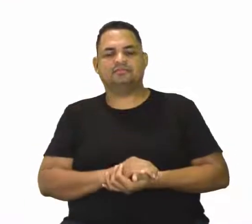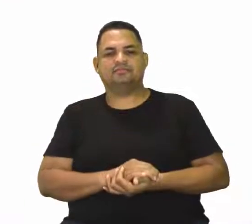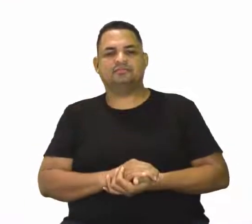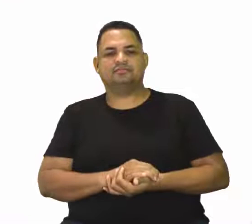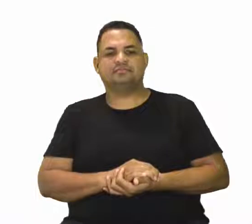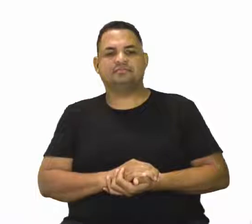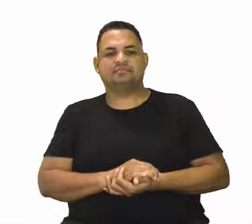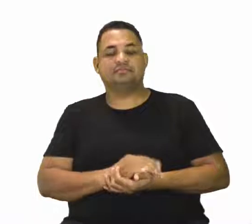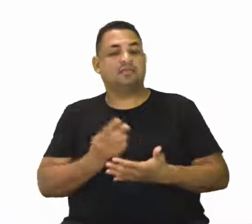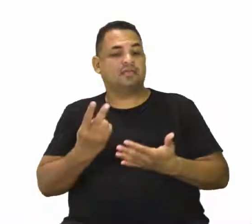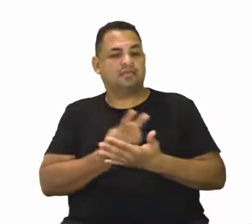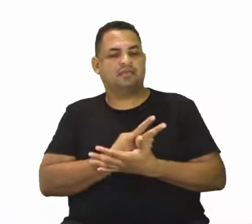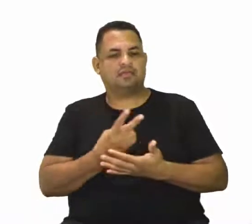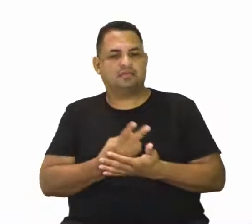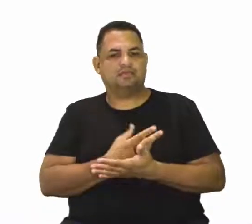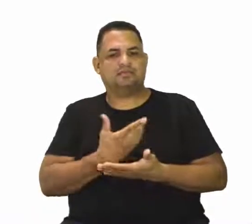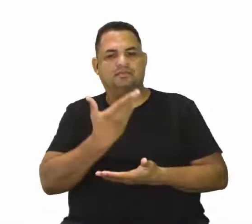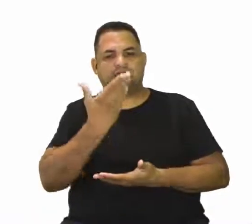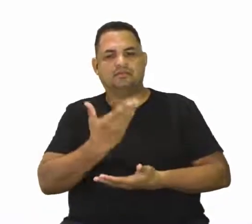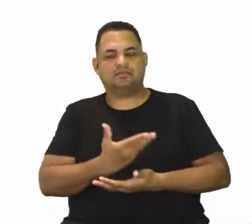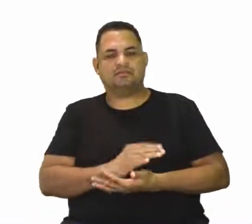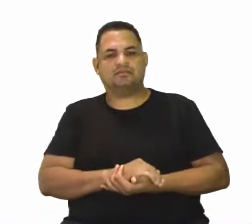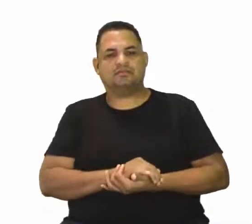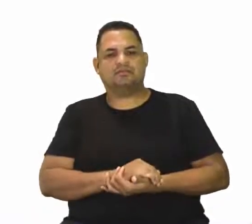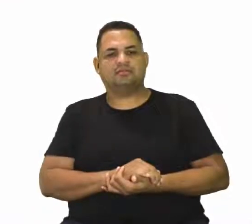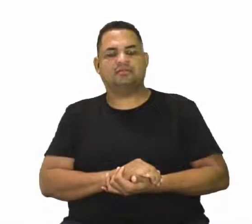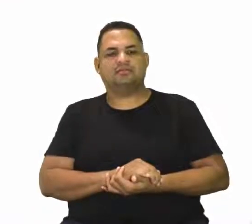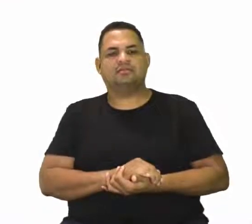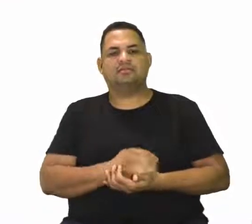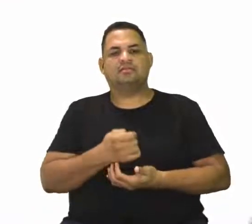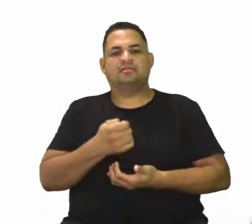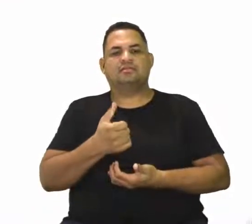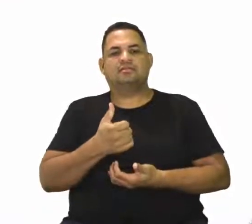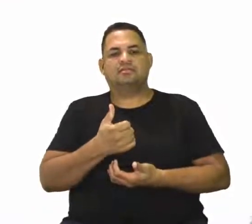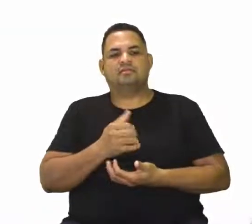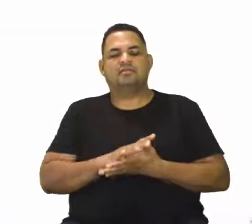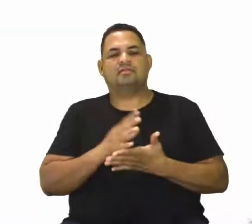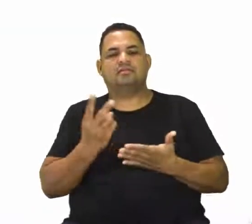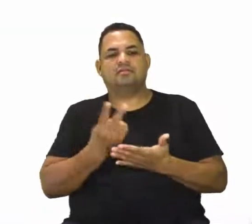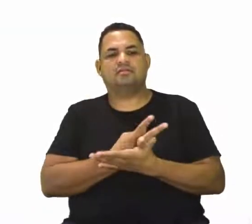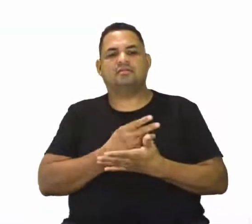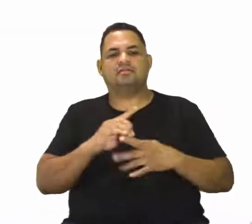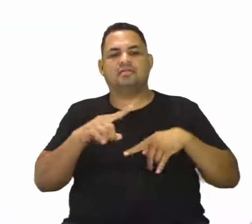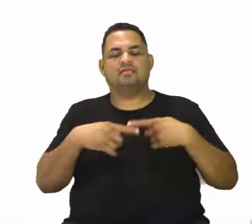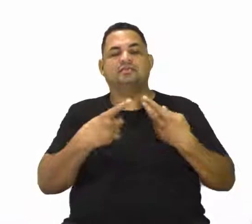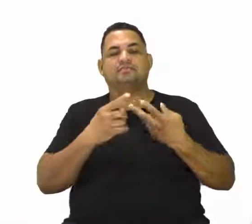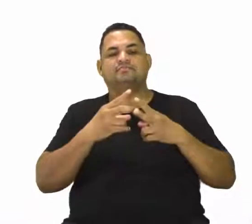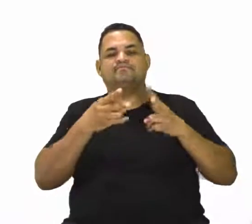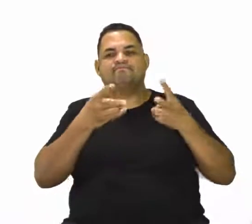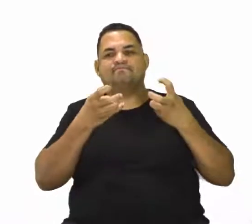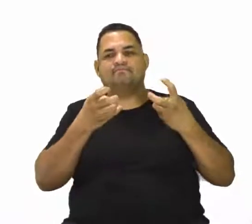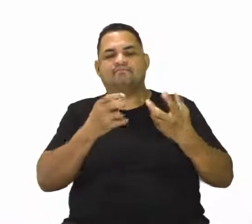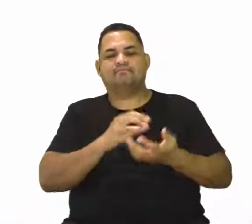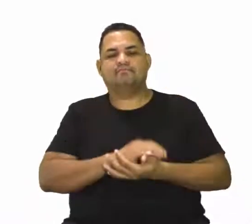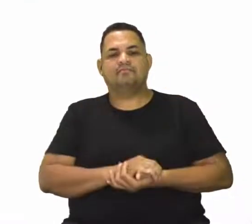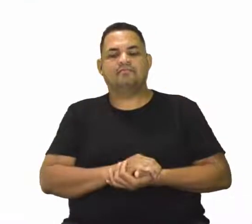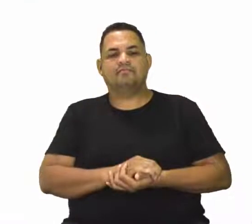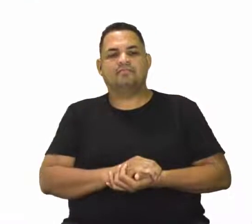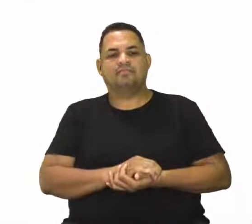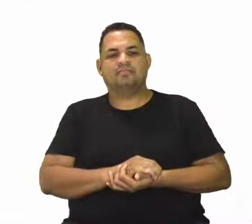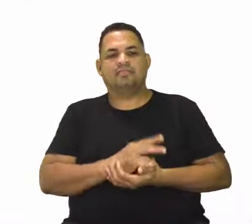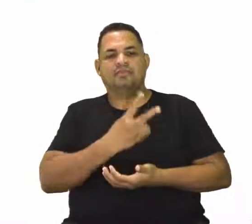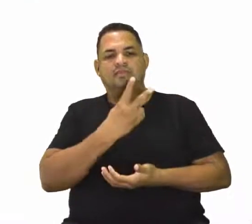né a gente erra mas nesse caso aí ó eu quase errando errando Mas eu percebi o